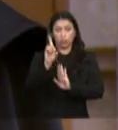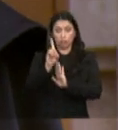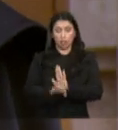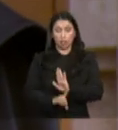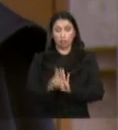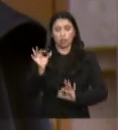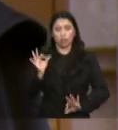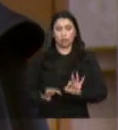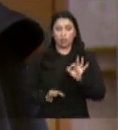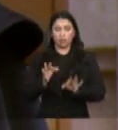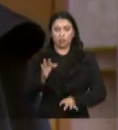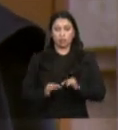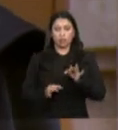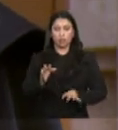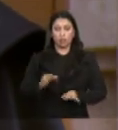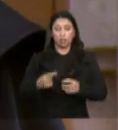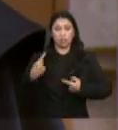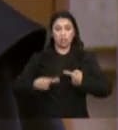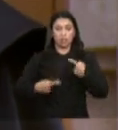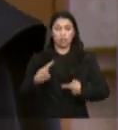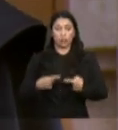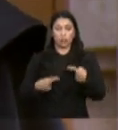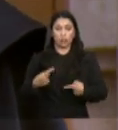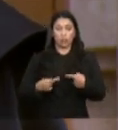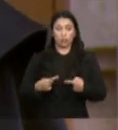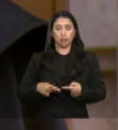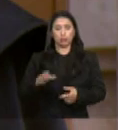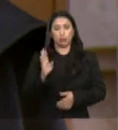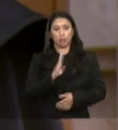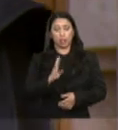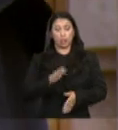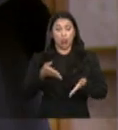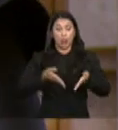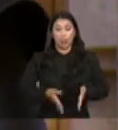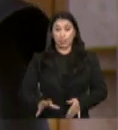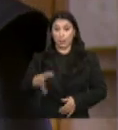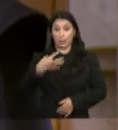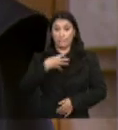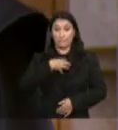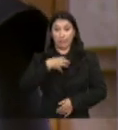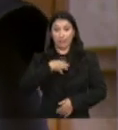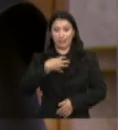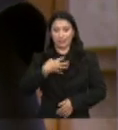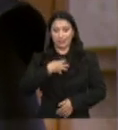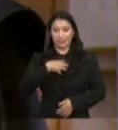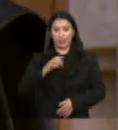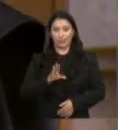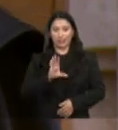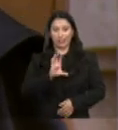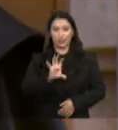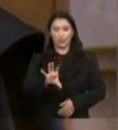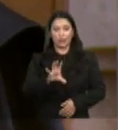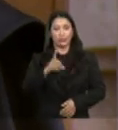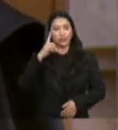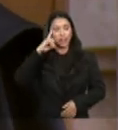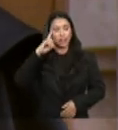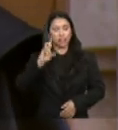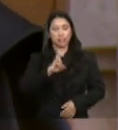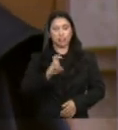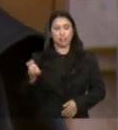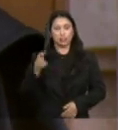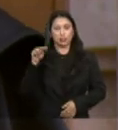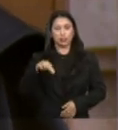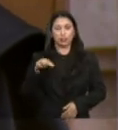da renovação dos costumes na política nacional baiano de Salvador Rui Barbosa nasce no dia 5 de novembro